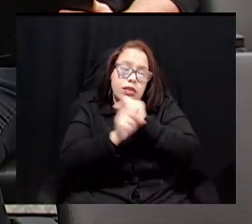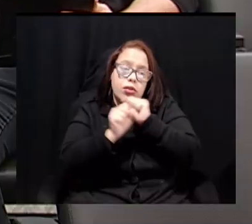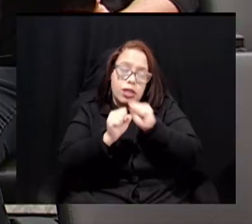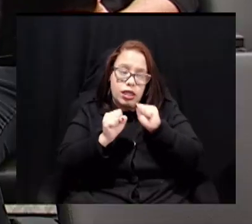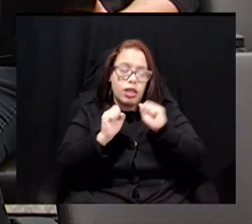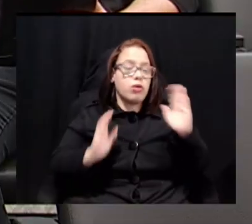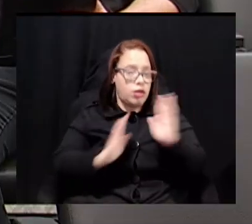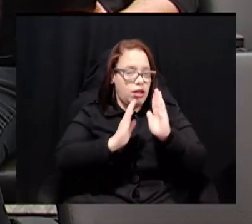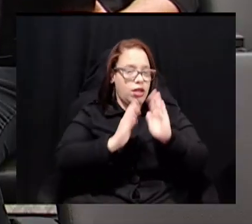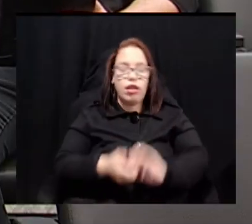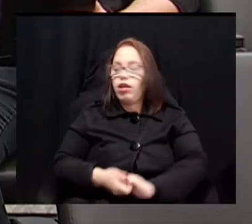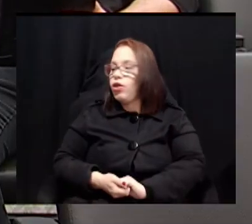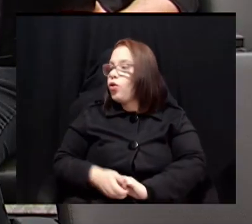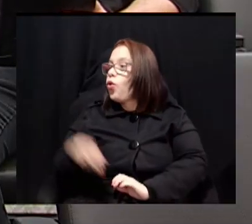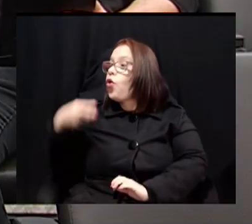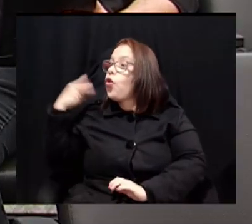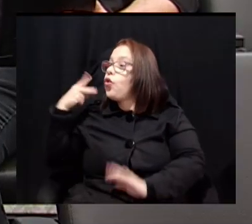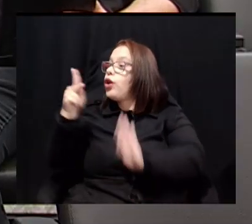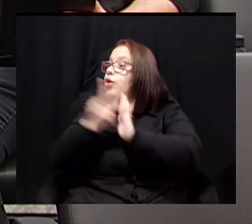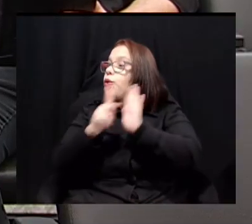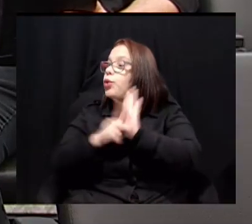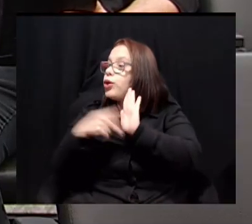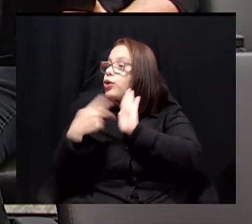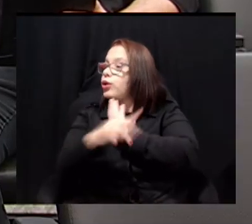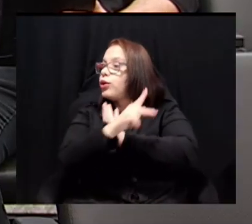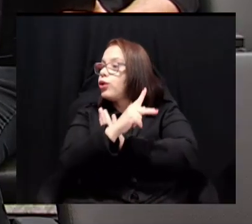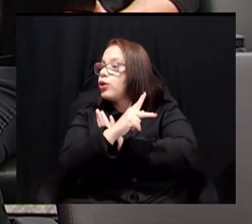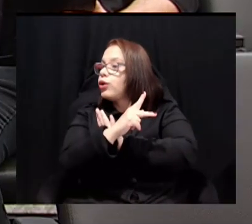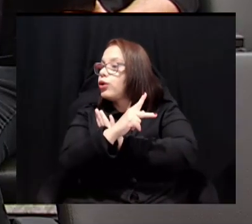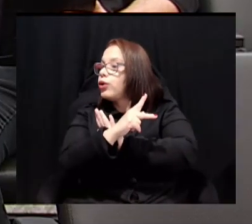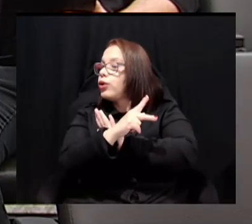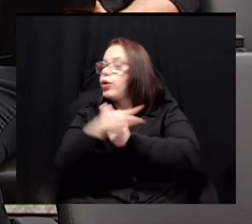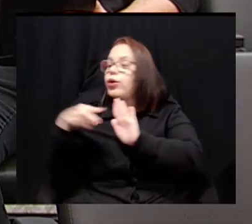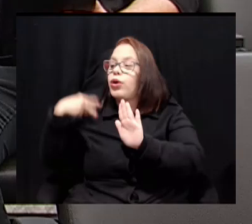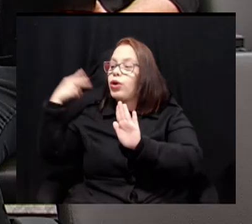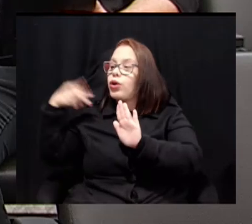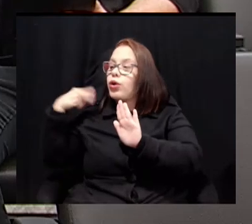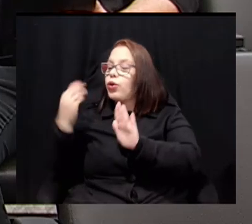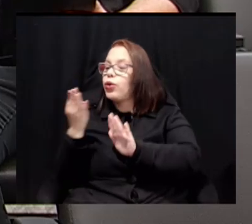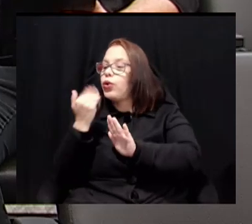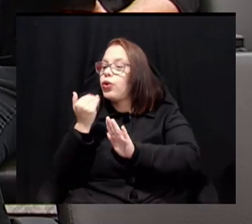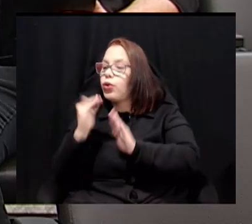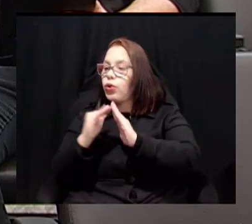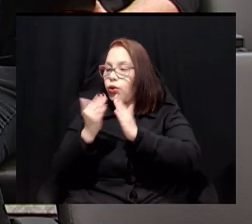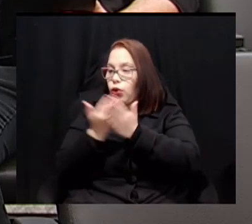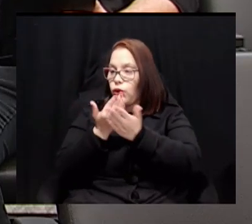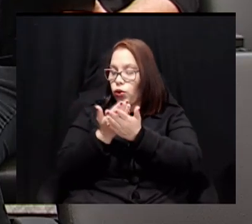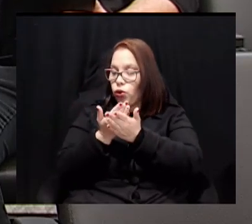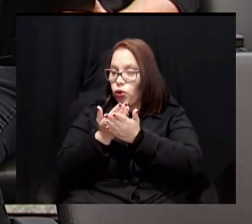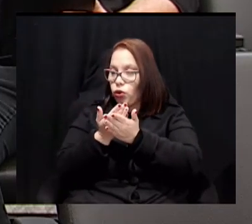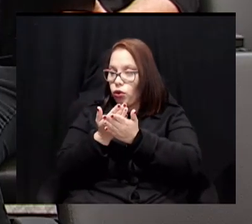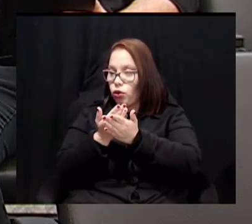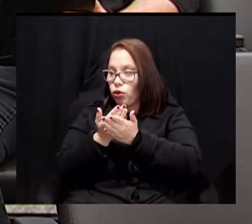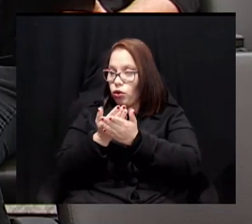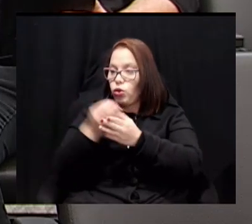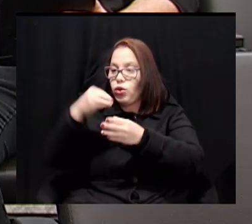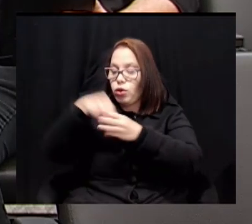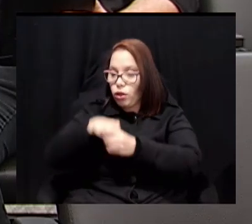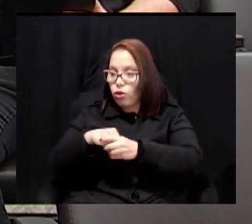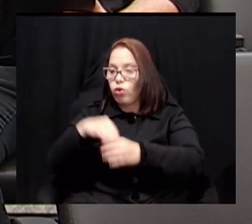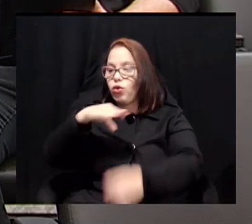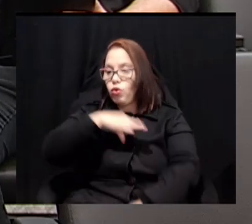Vereador, um outro projeto seu que dispõe sobre a política de alimentação escolar que fica instituída no ente do município de Campinas, a